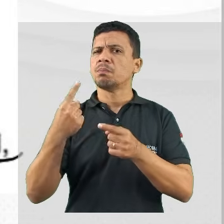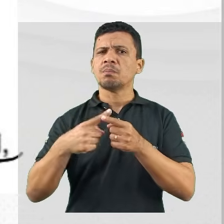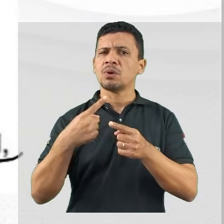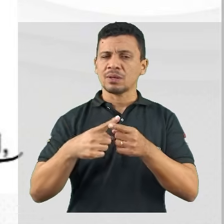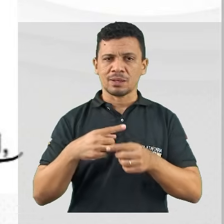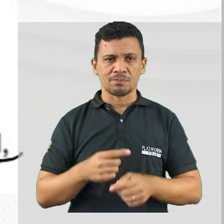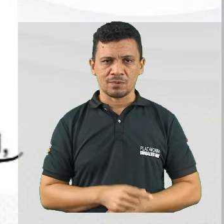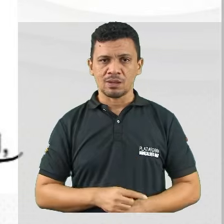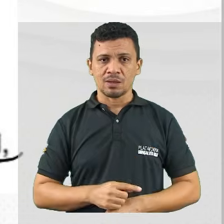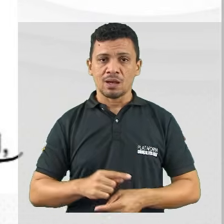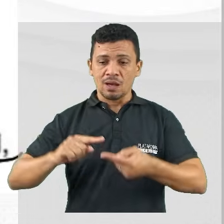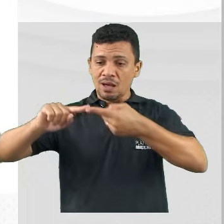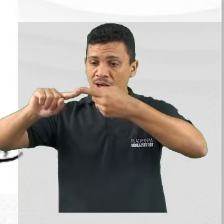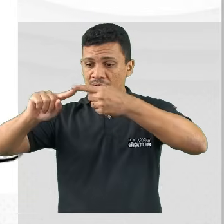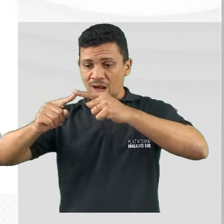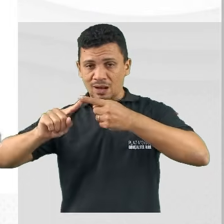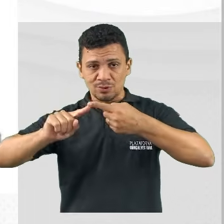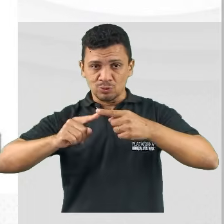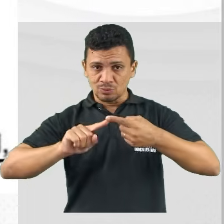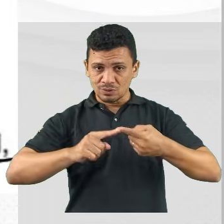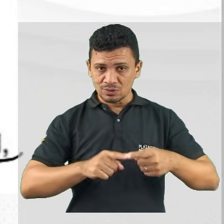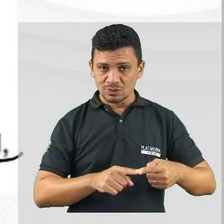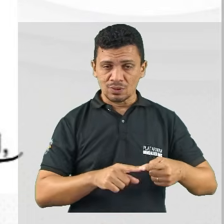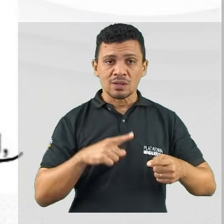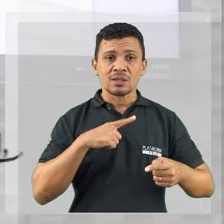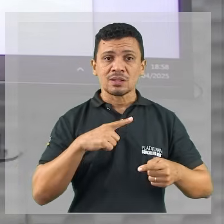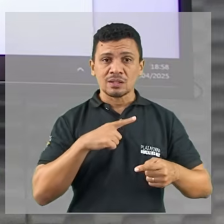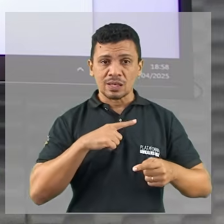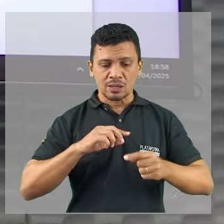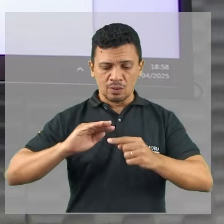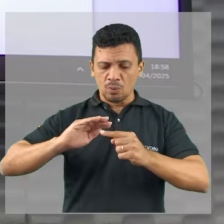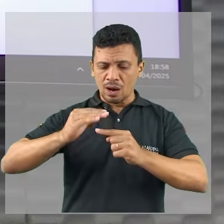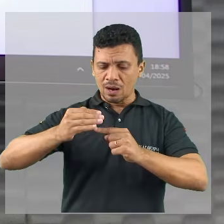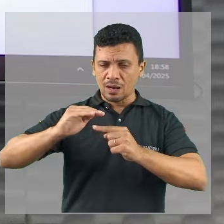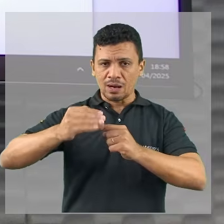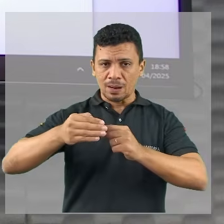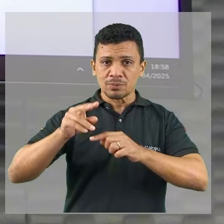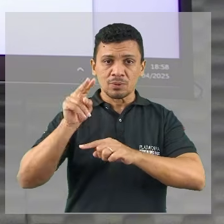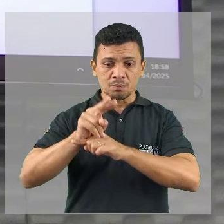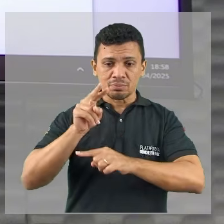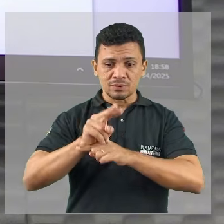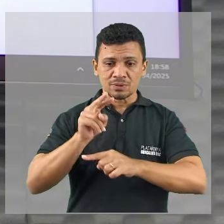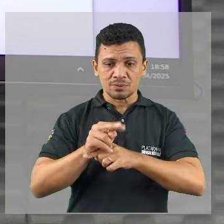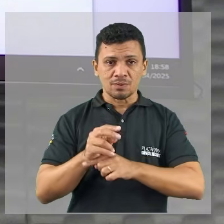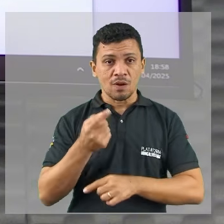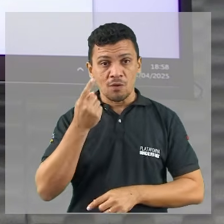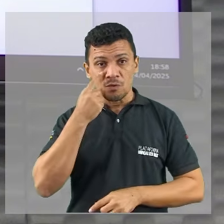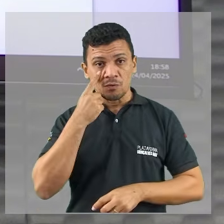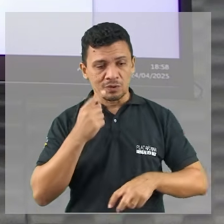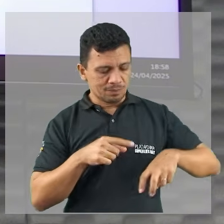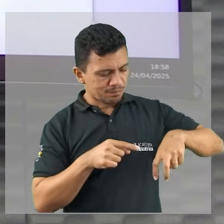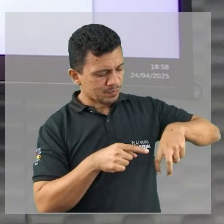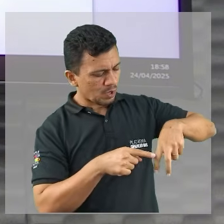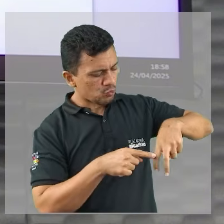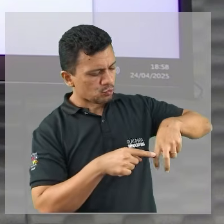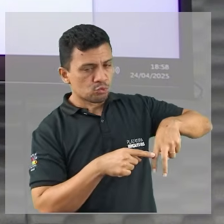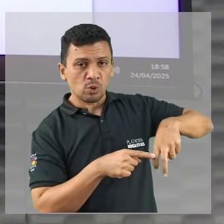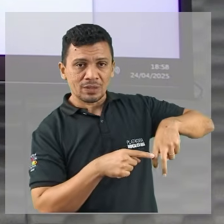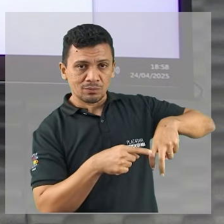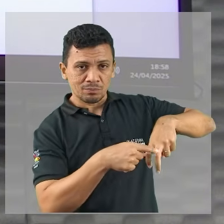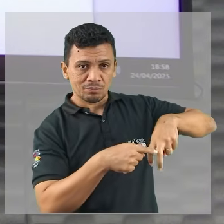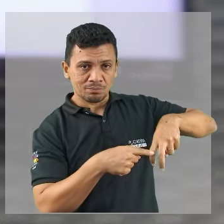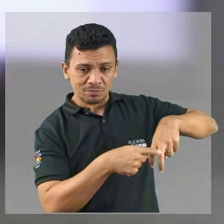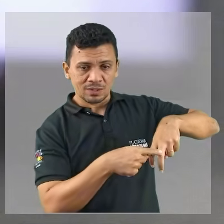articulação, ela tem uma cápsula protetora nessa região. Vamos pensar aqui nessa articulação, no joelho. Ela tem uma